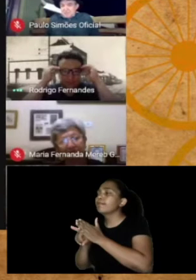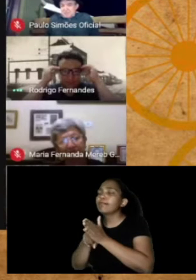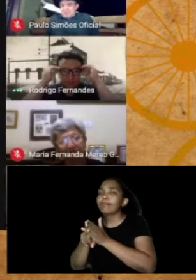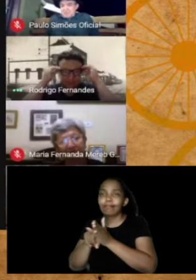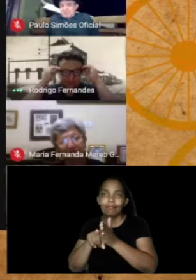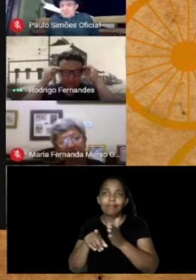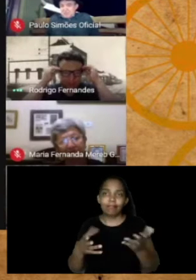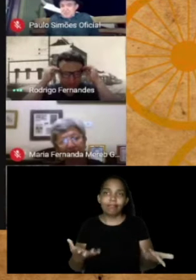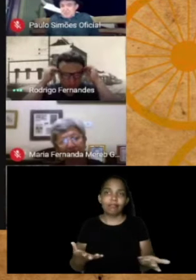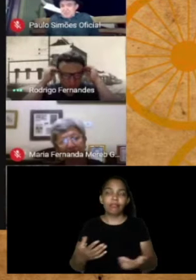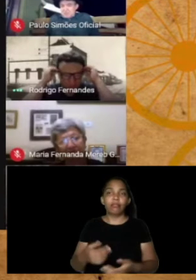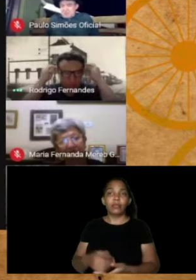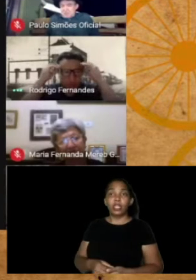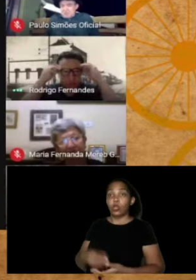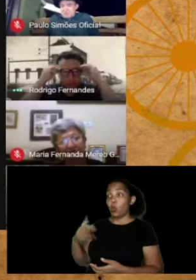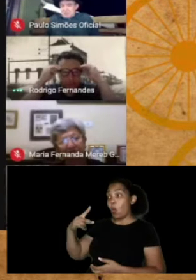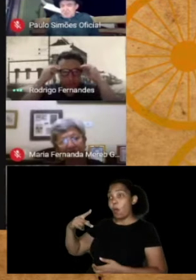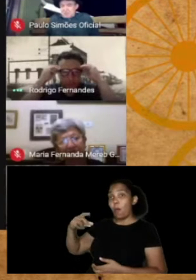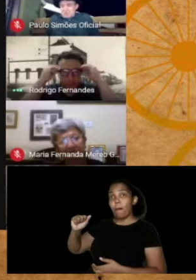nosso